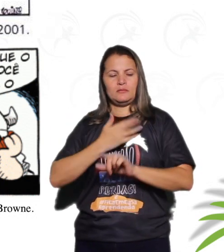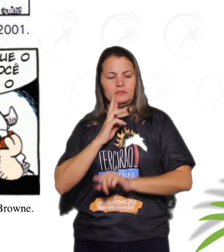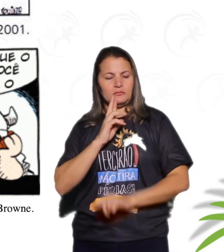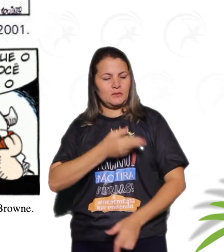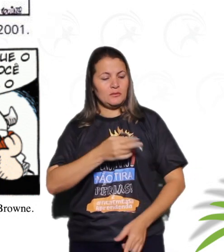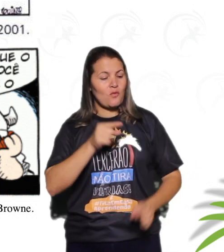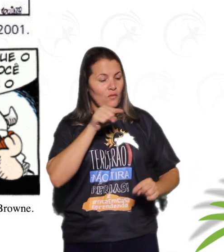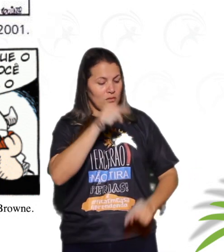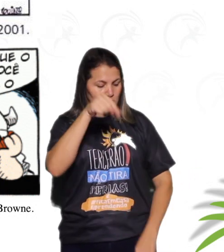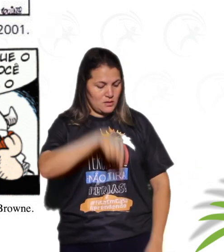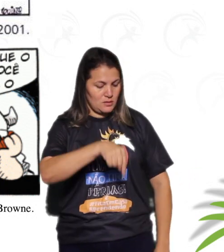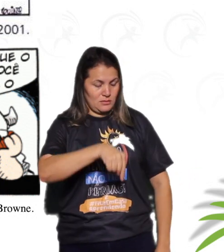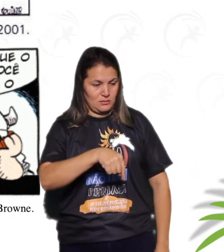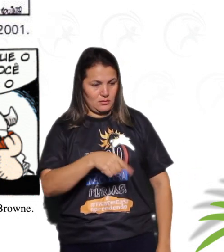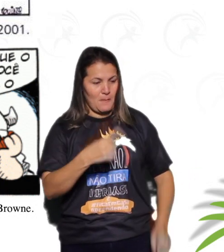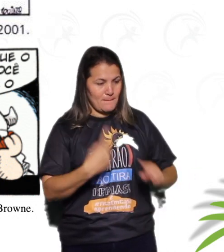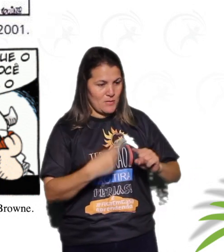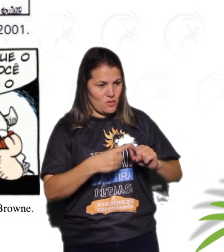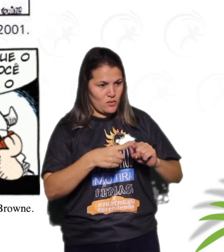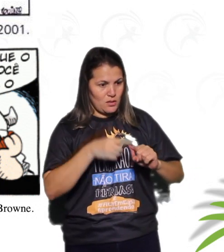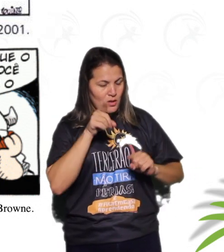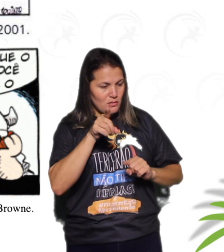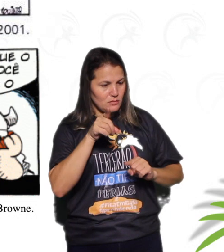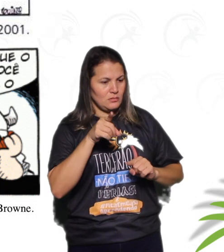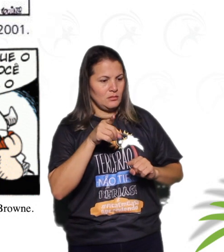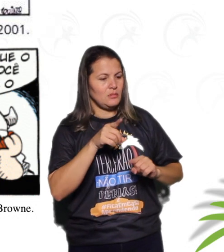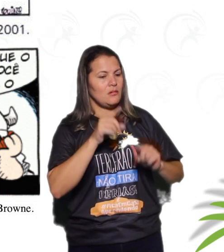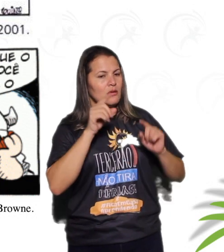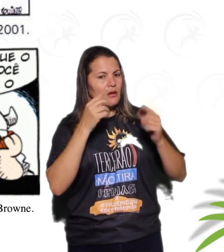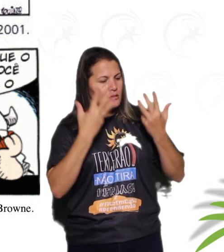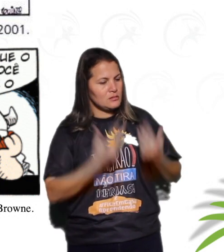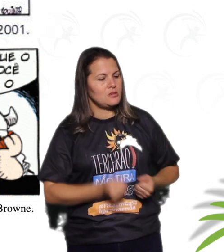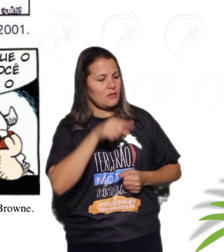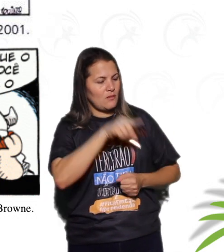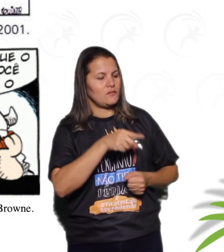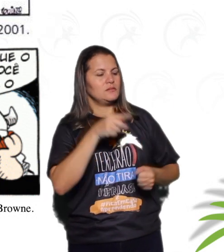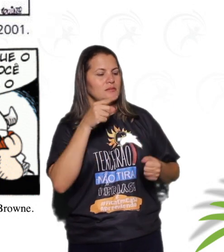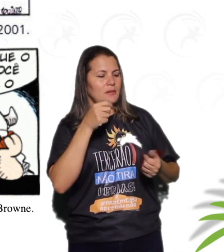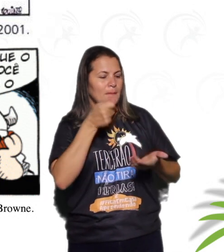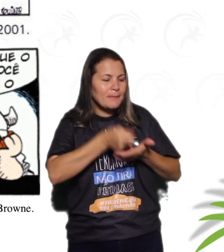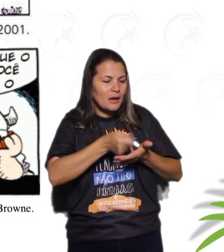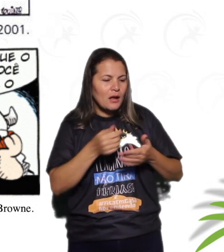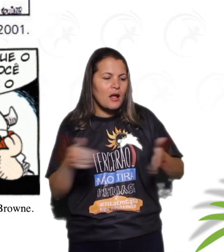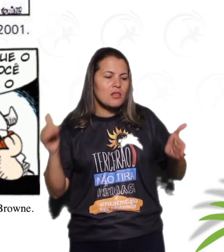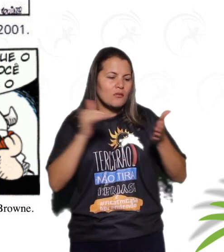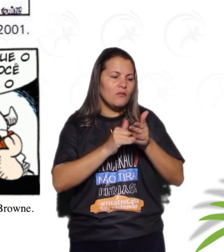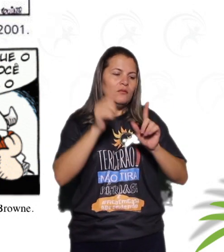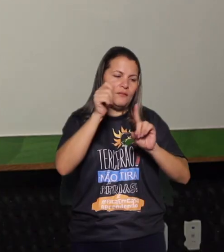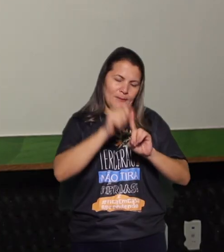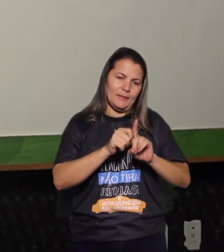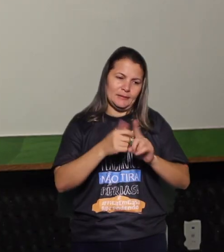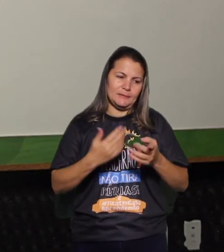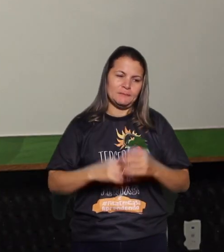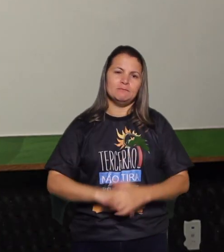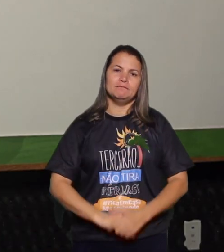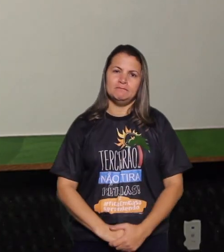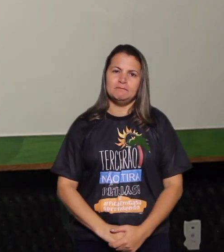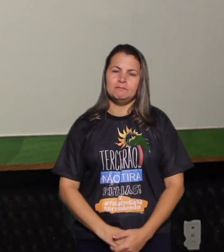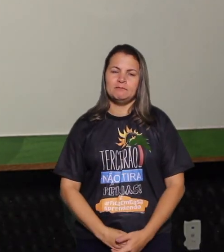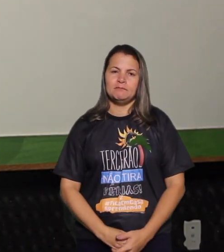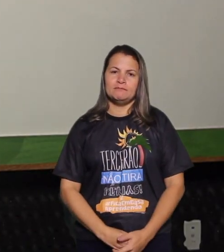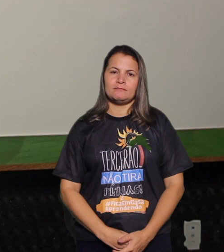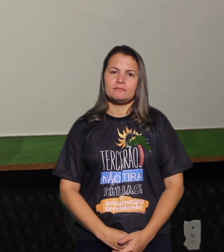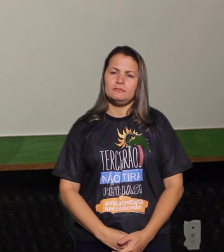porque o dono do bar deixa você pendurar a conta até o fim do mês.